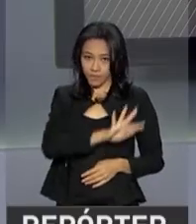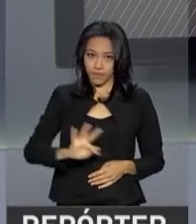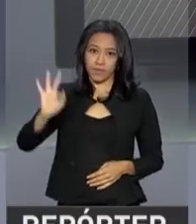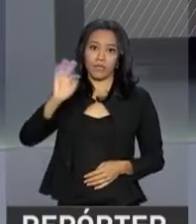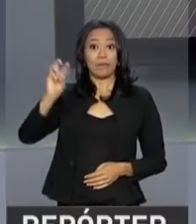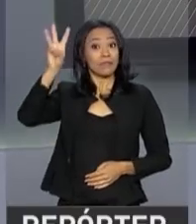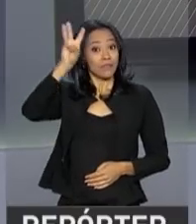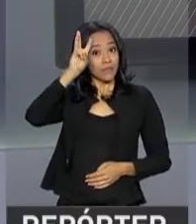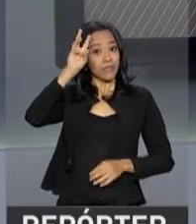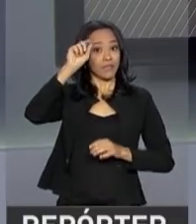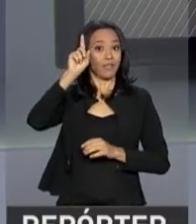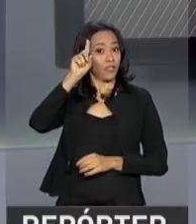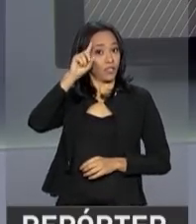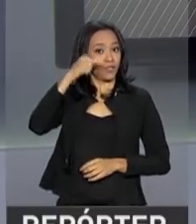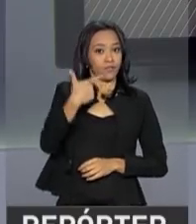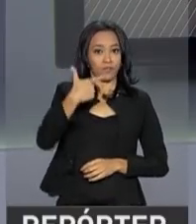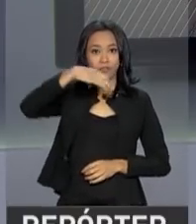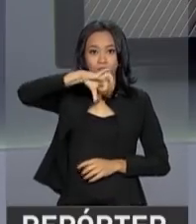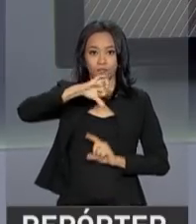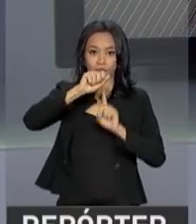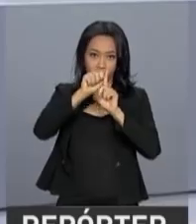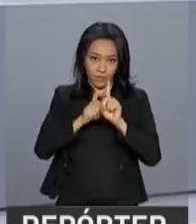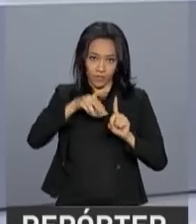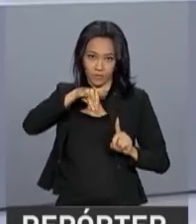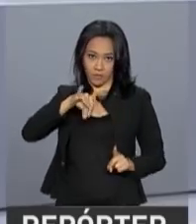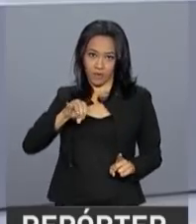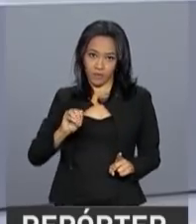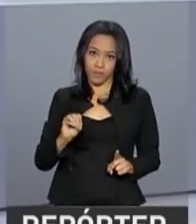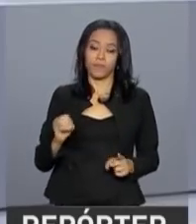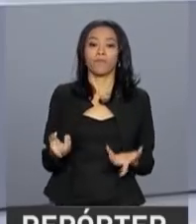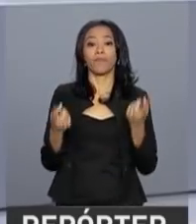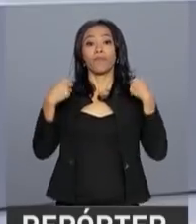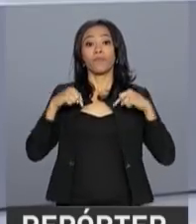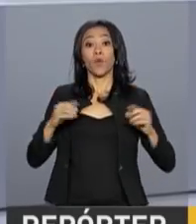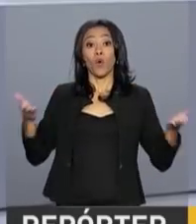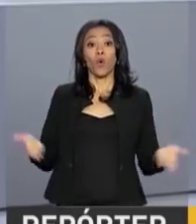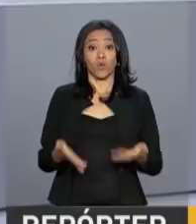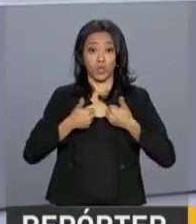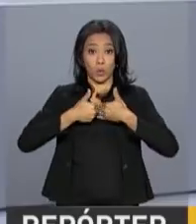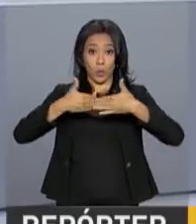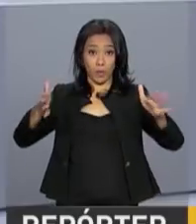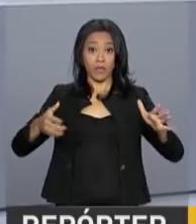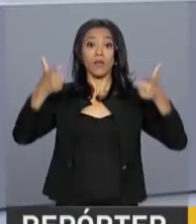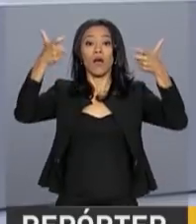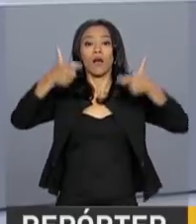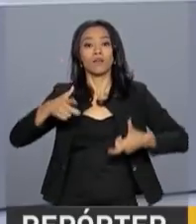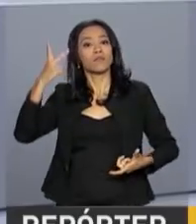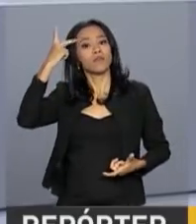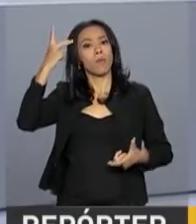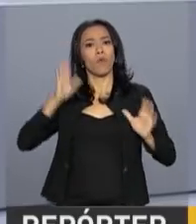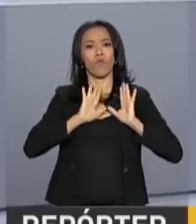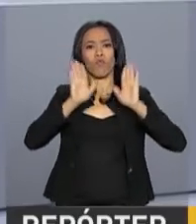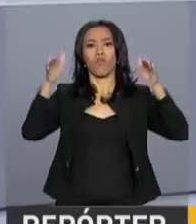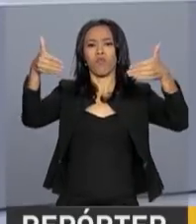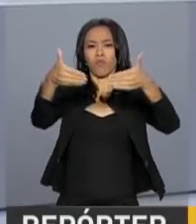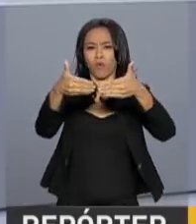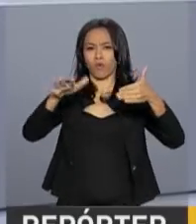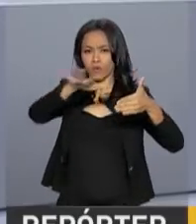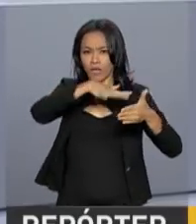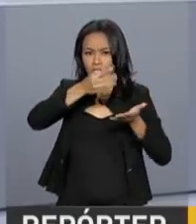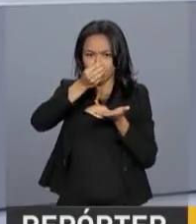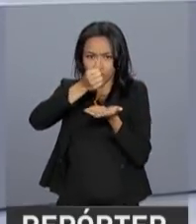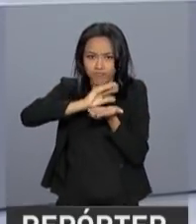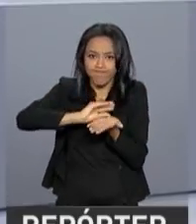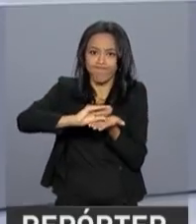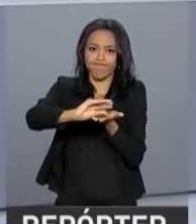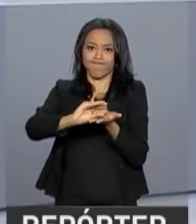desta terça-feira, 29 de maio. Começa hoje em São Paulo o Fórum de Investimentos Brasil 2018.